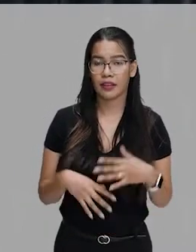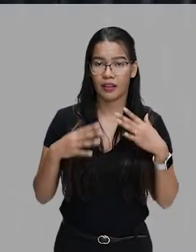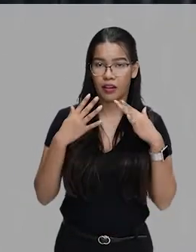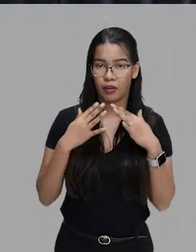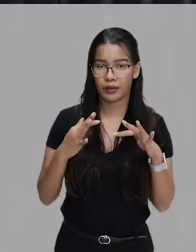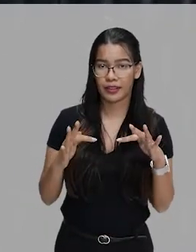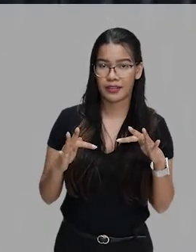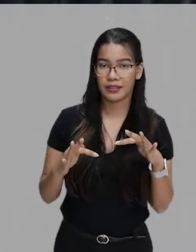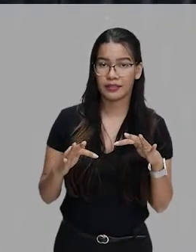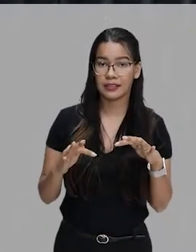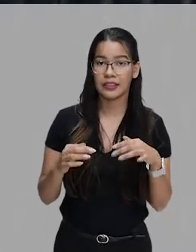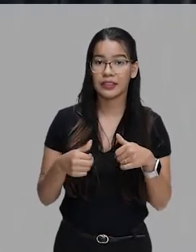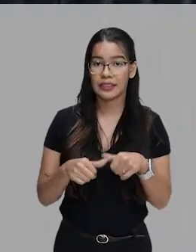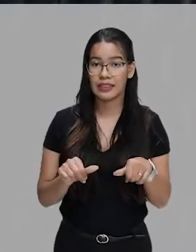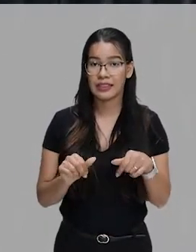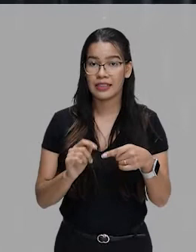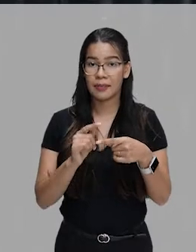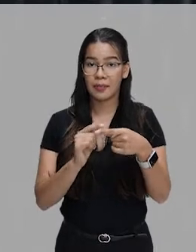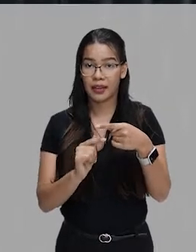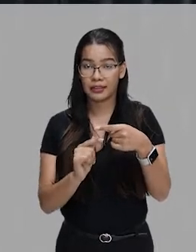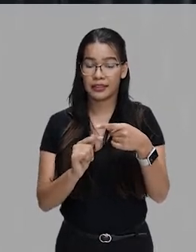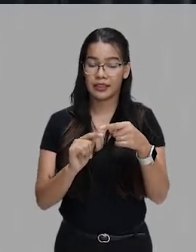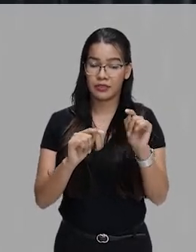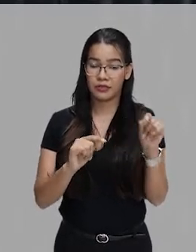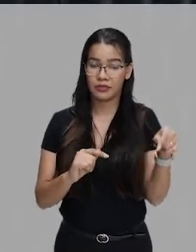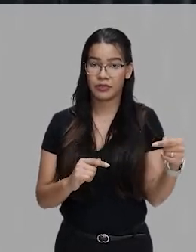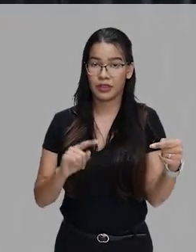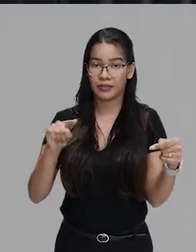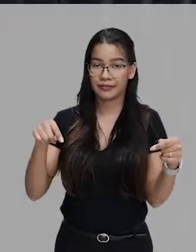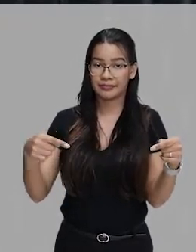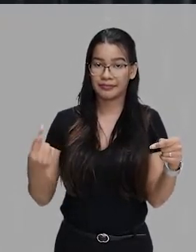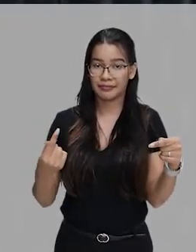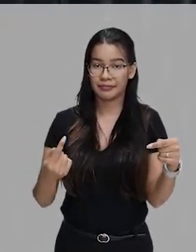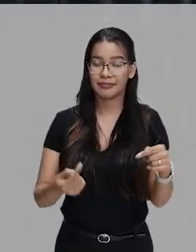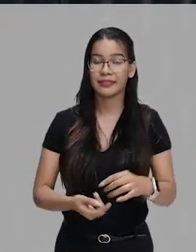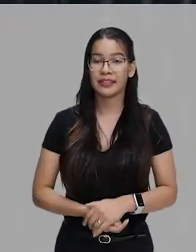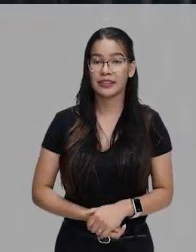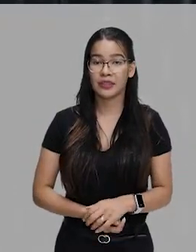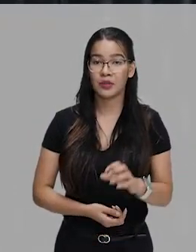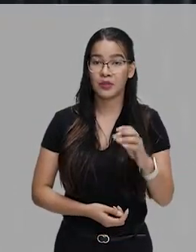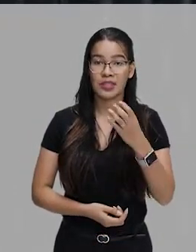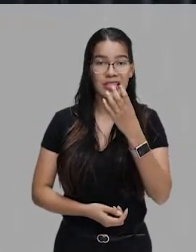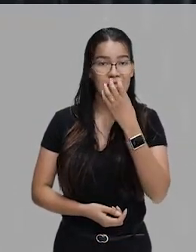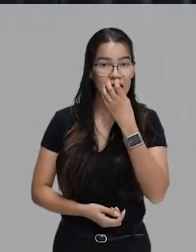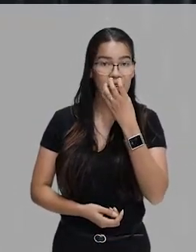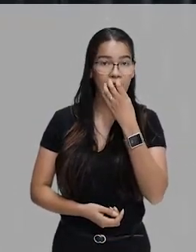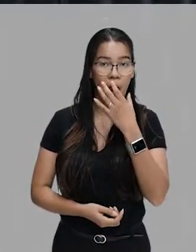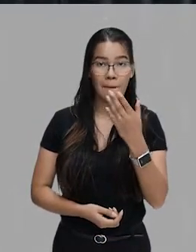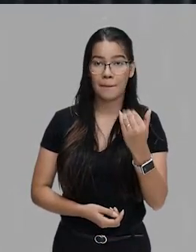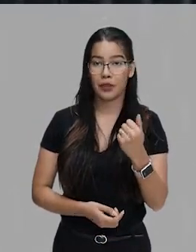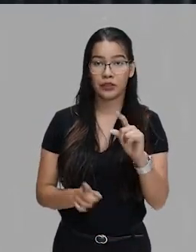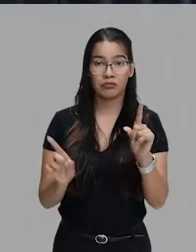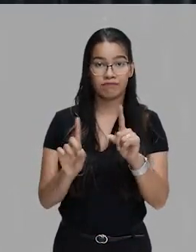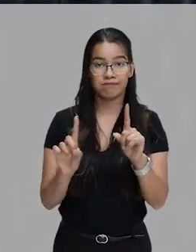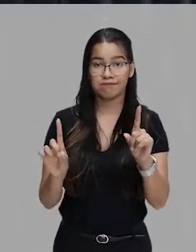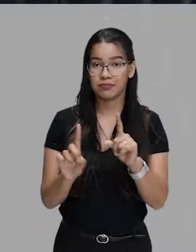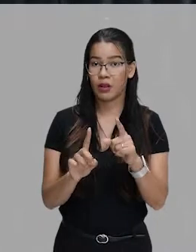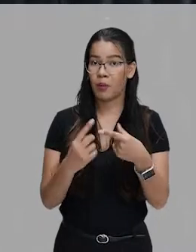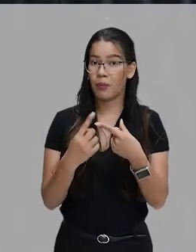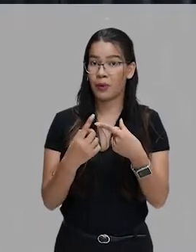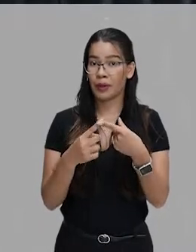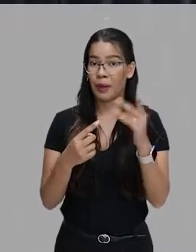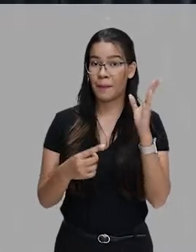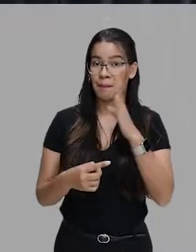oração, tá? Tá separado entre vírgulas essa ressalva, né? Os cães mordem, não por maldade,